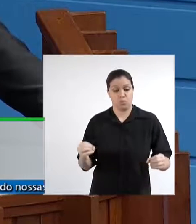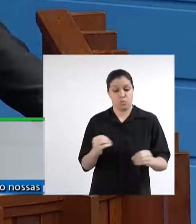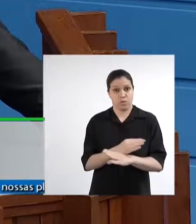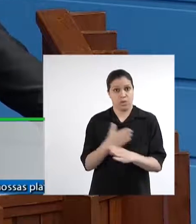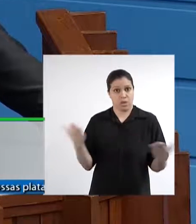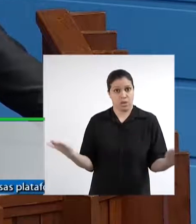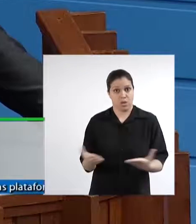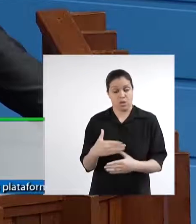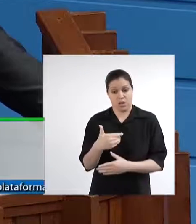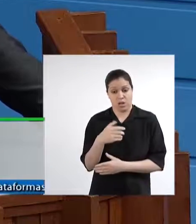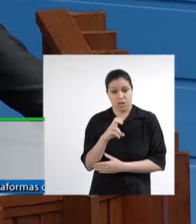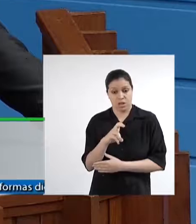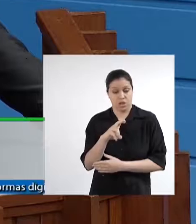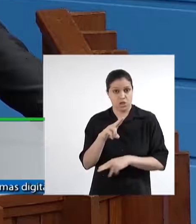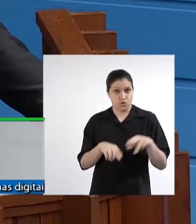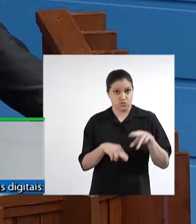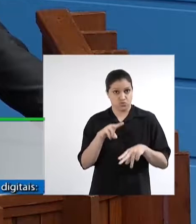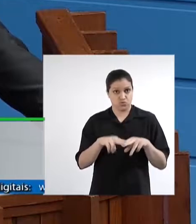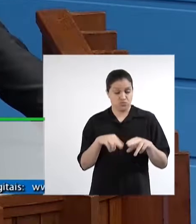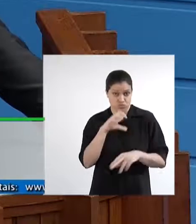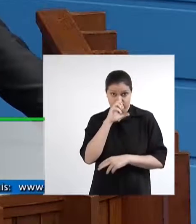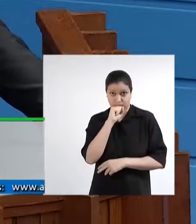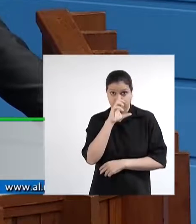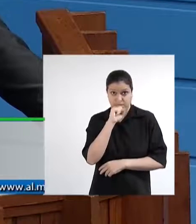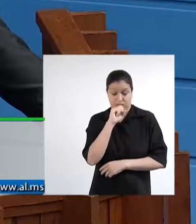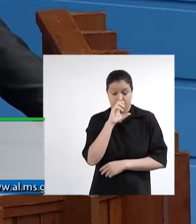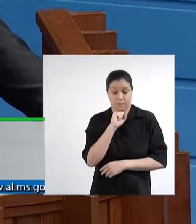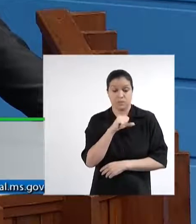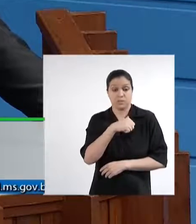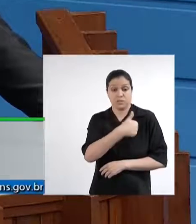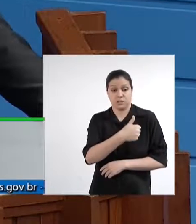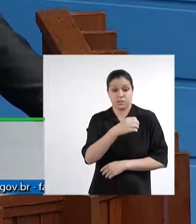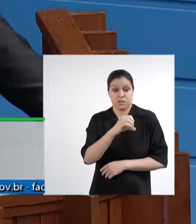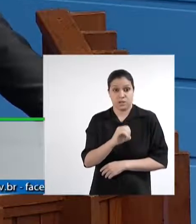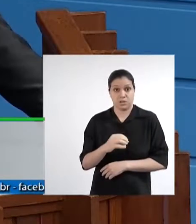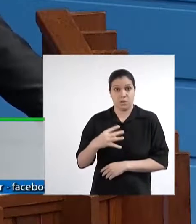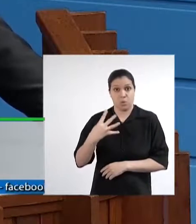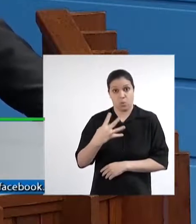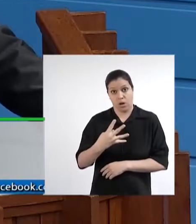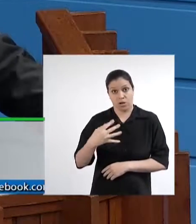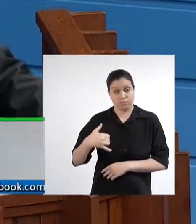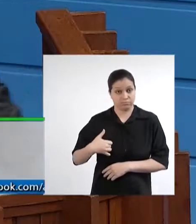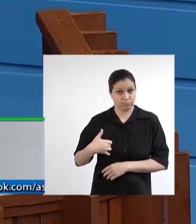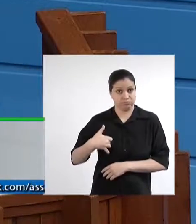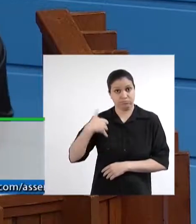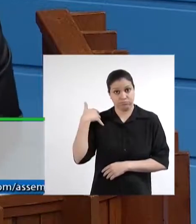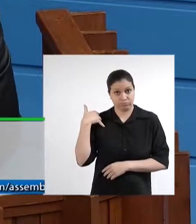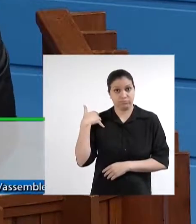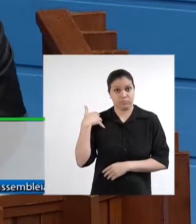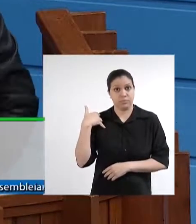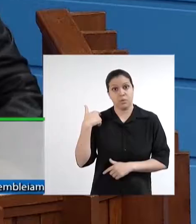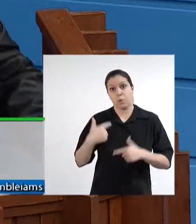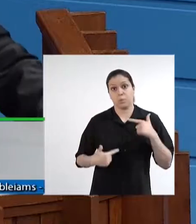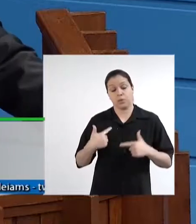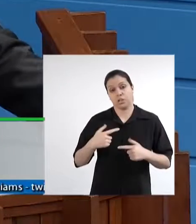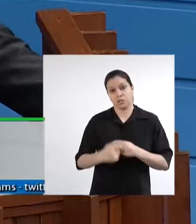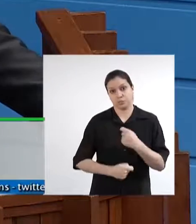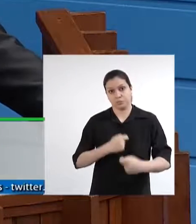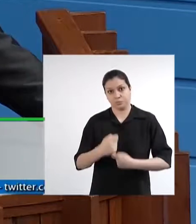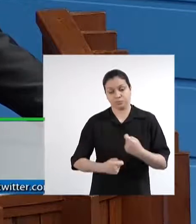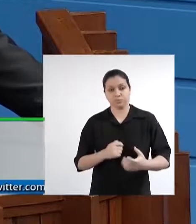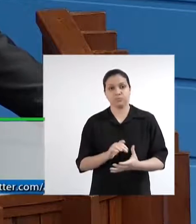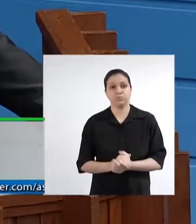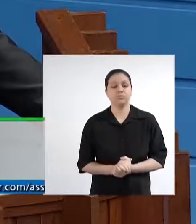junho, no sábado, deputado Barbosinha, 104 anos de emancipação política administrativa.